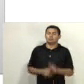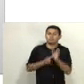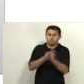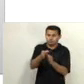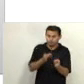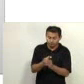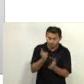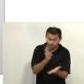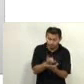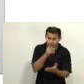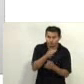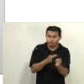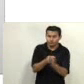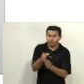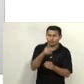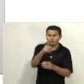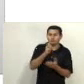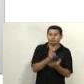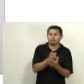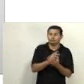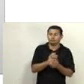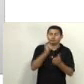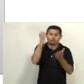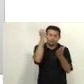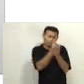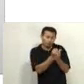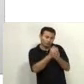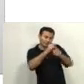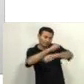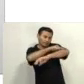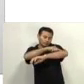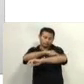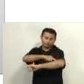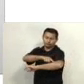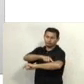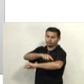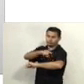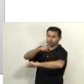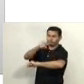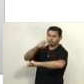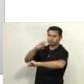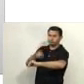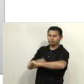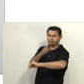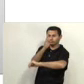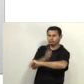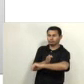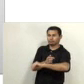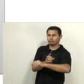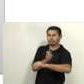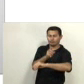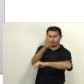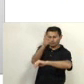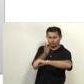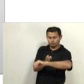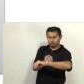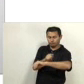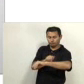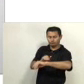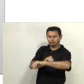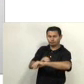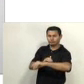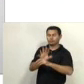eu dou sempre para vocês, pessoal, que vocês sempre demarquem na tabela Z o que vocês querem. Então, uma dica, sempre façam